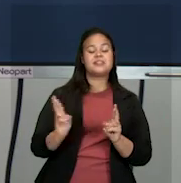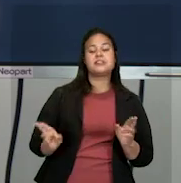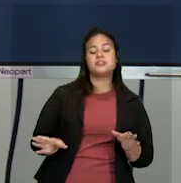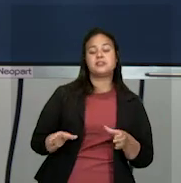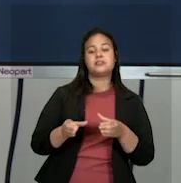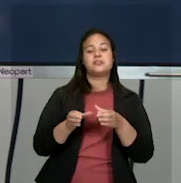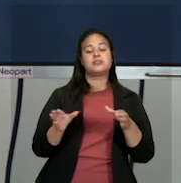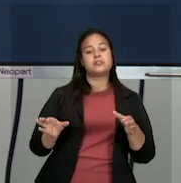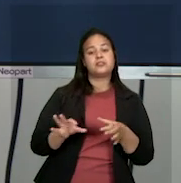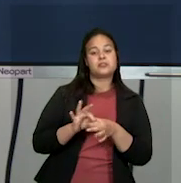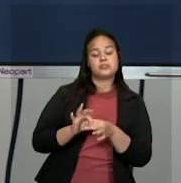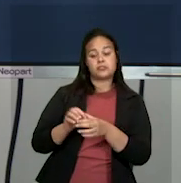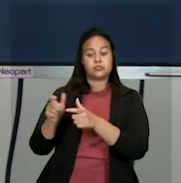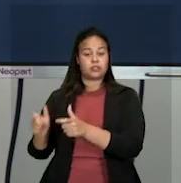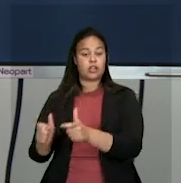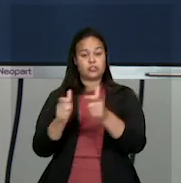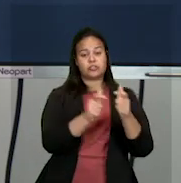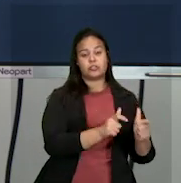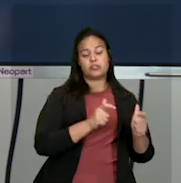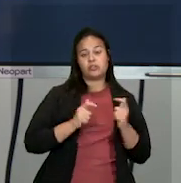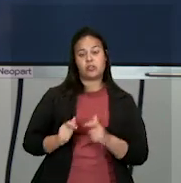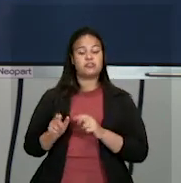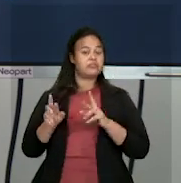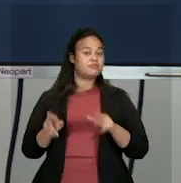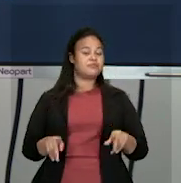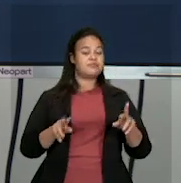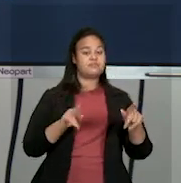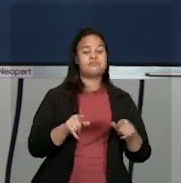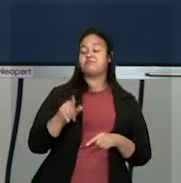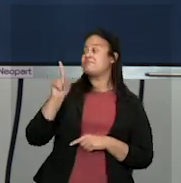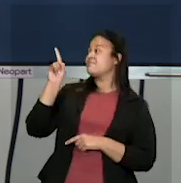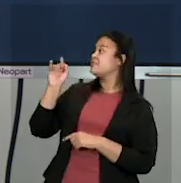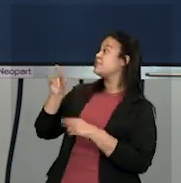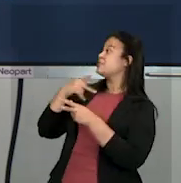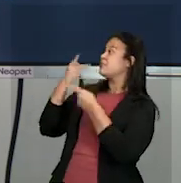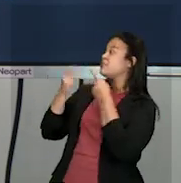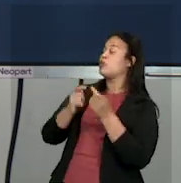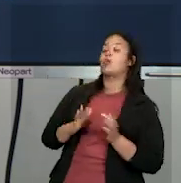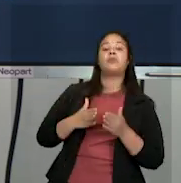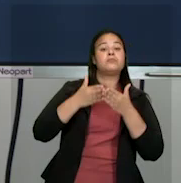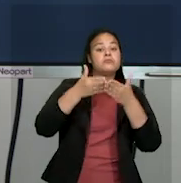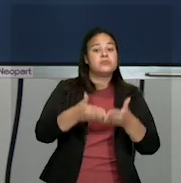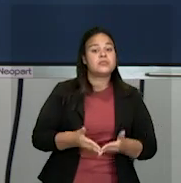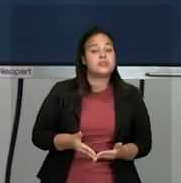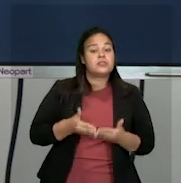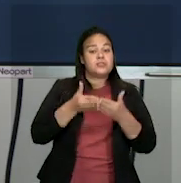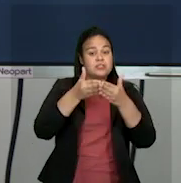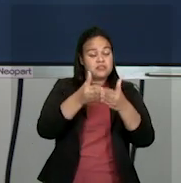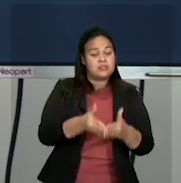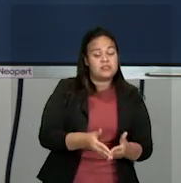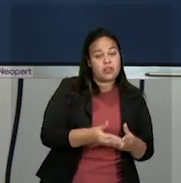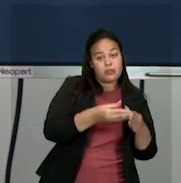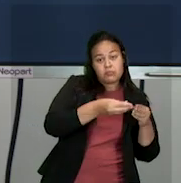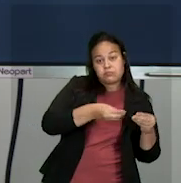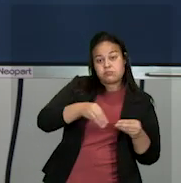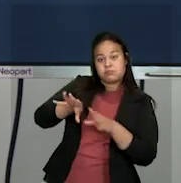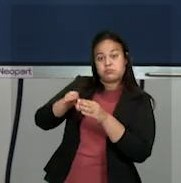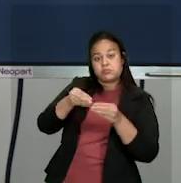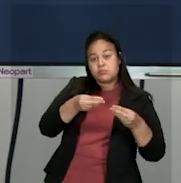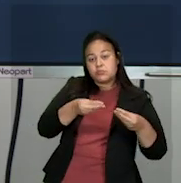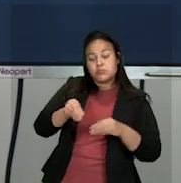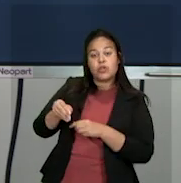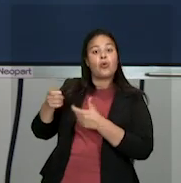as localidades diferentes, né? Aqui nós falamos dos navios que vão transportar aí, às vezes até para